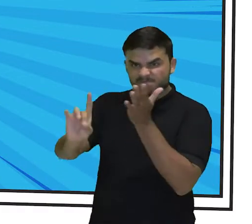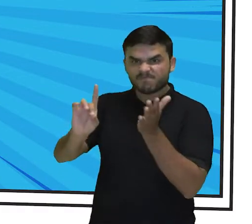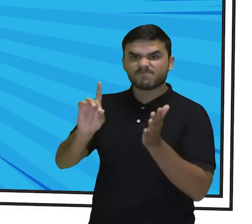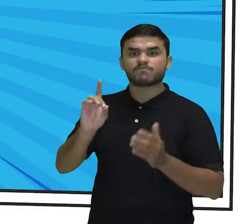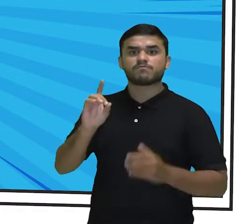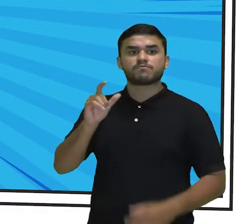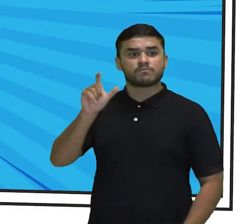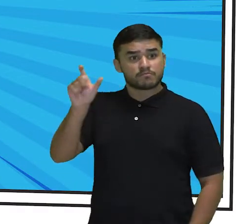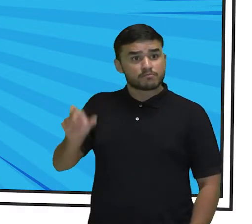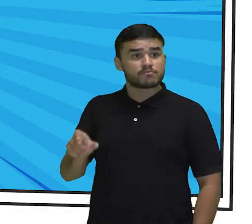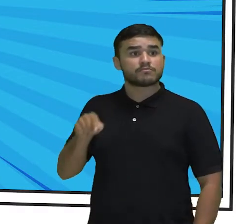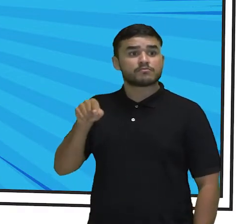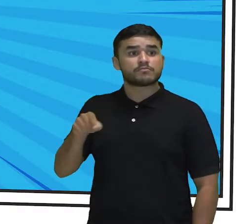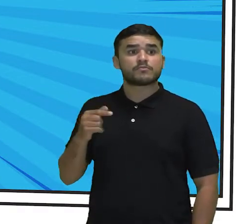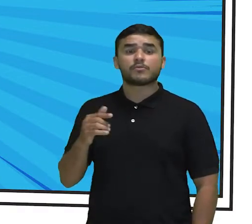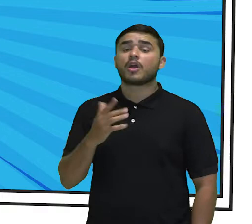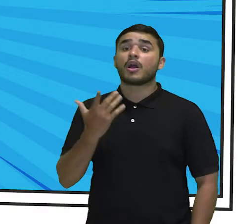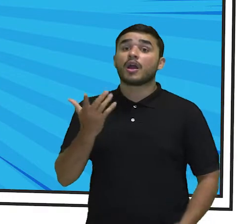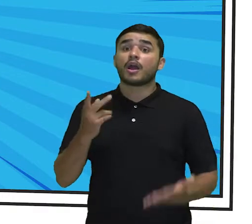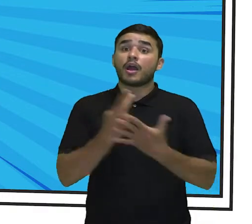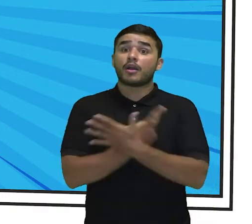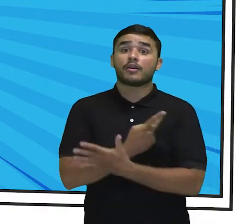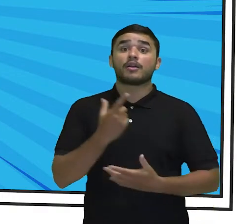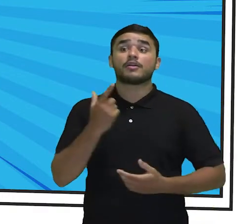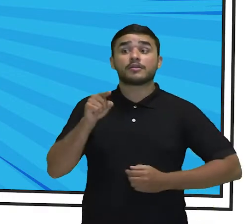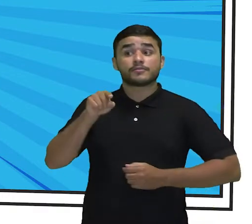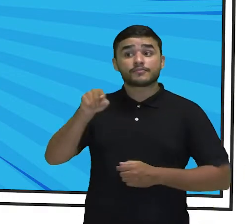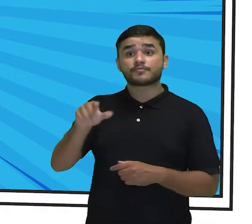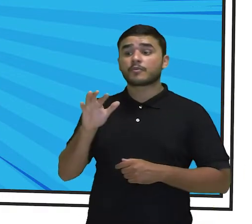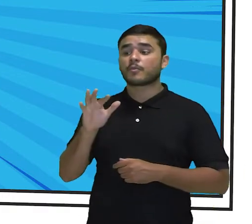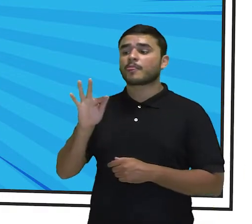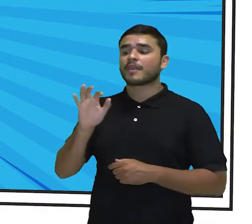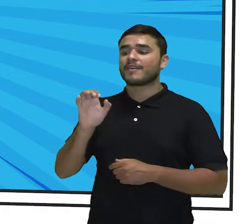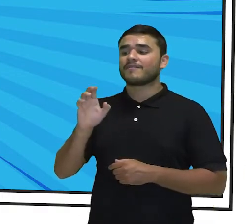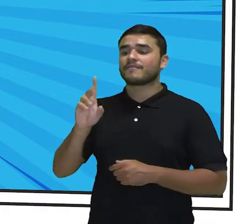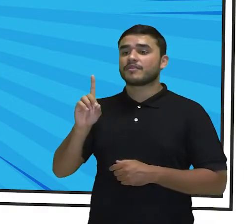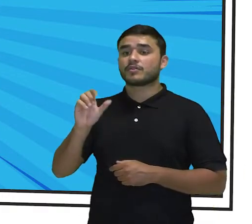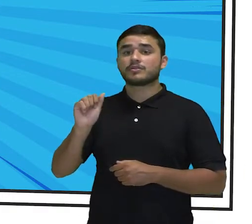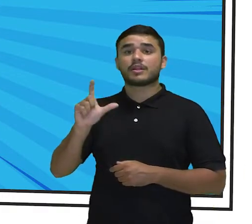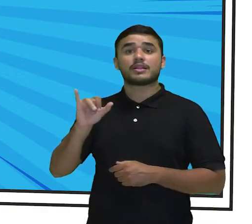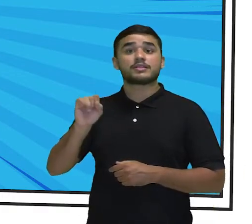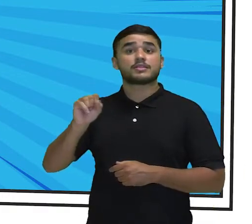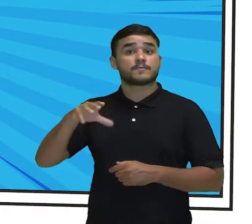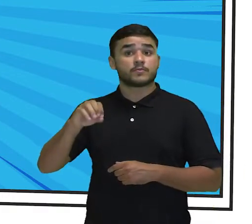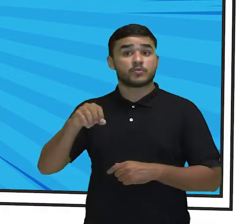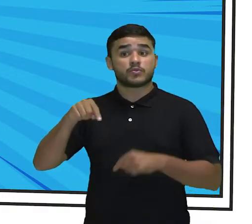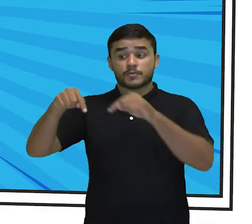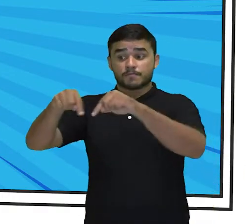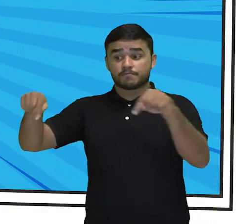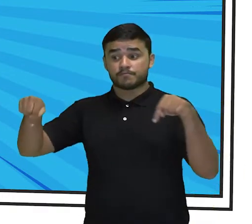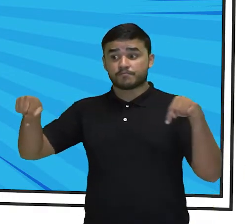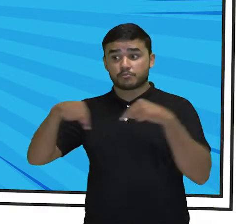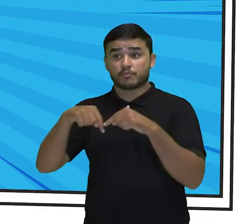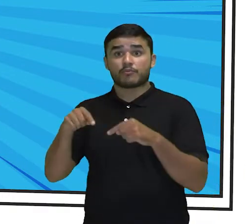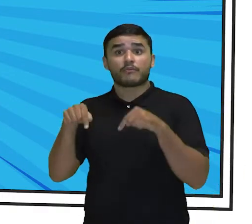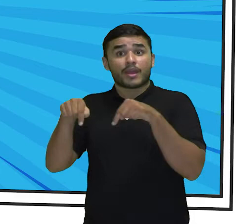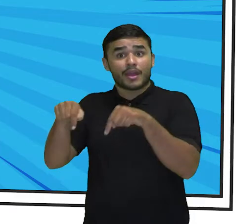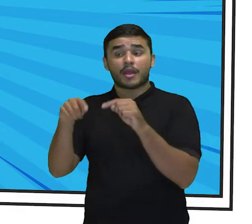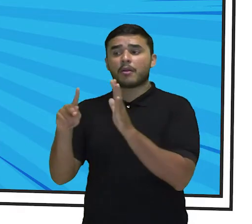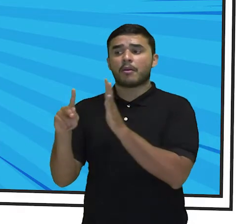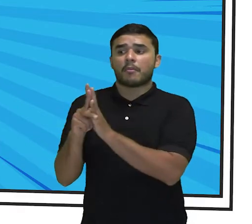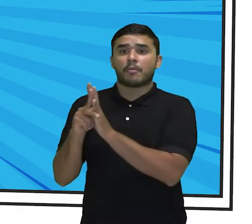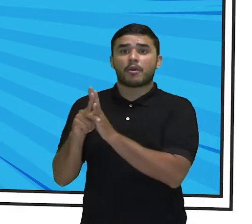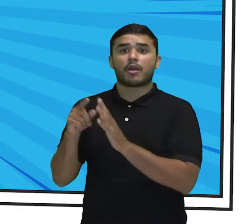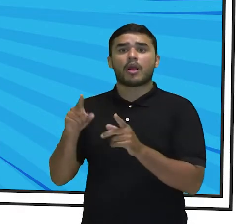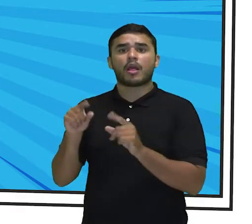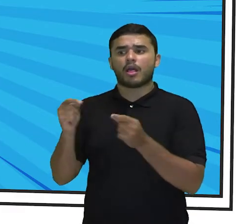burguesia tinha como inimigo? O feudalismo. Por que o feudalismo era o inimigo da burguesia? Simples, porque no feudalismo não tem comércio, e a burguesia é uma classe social do